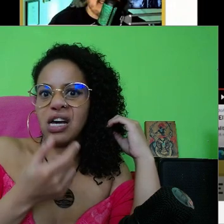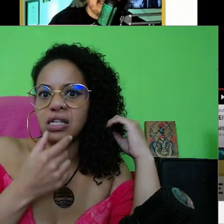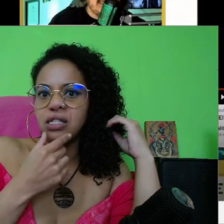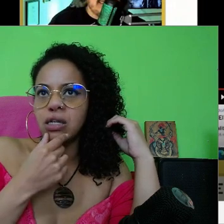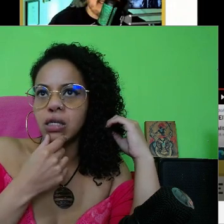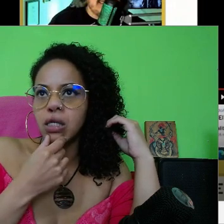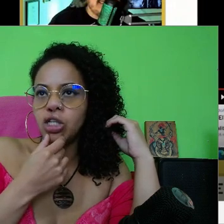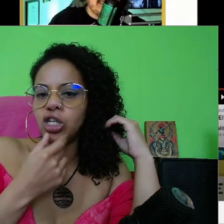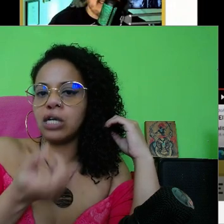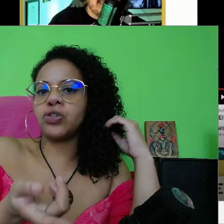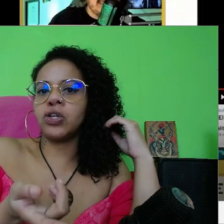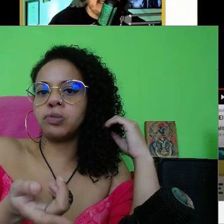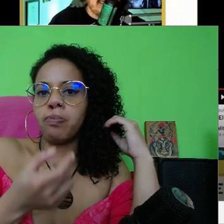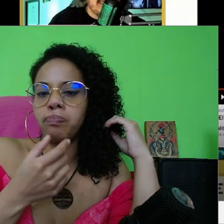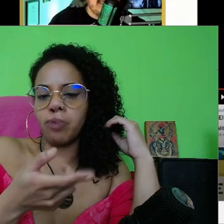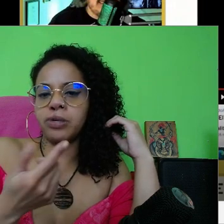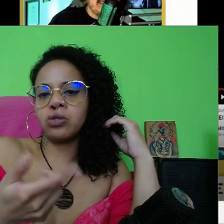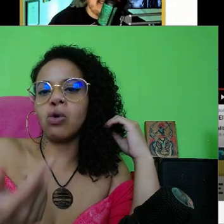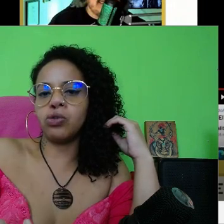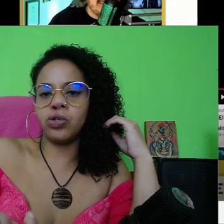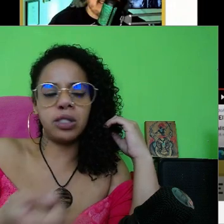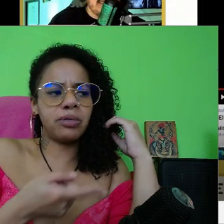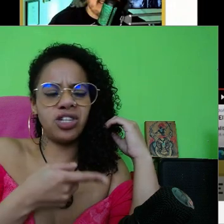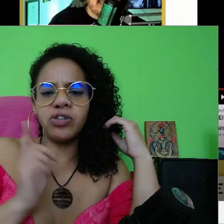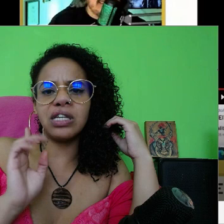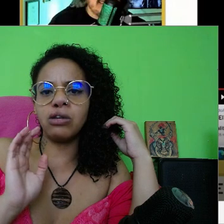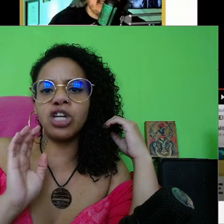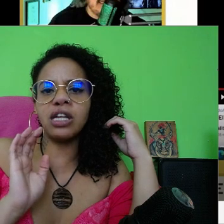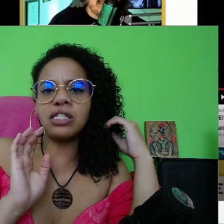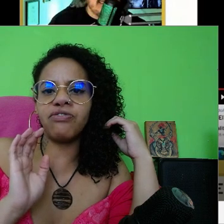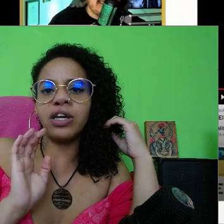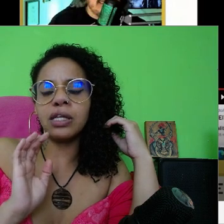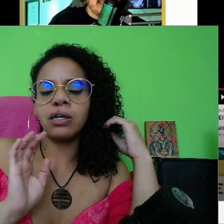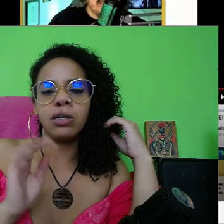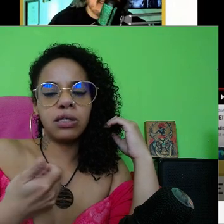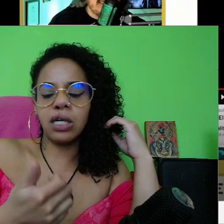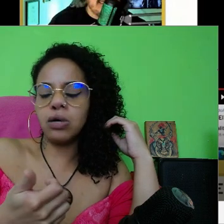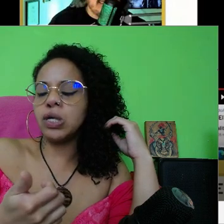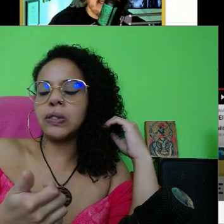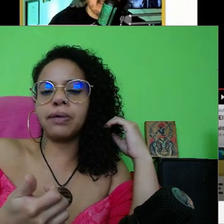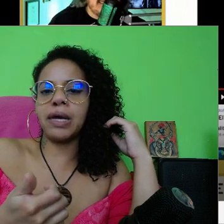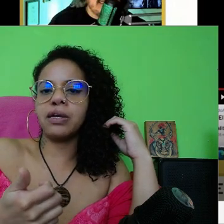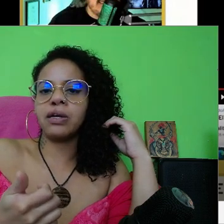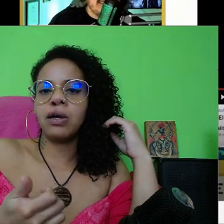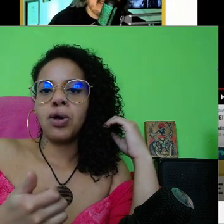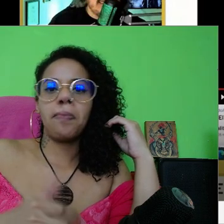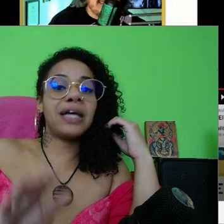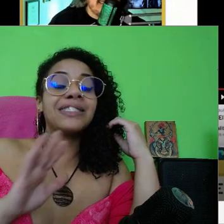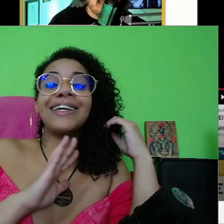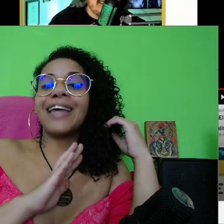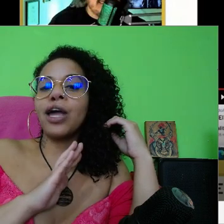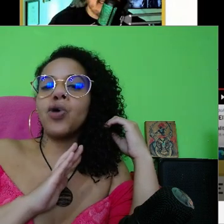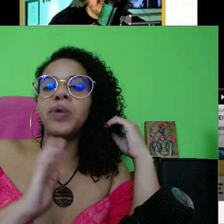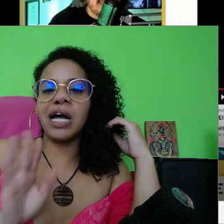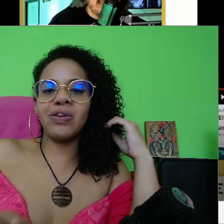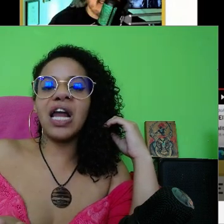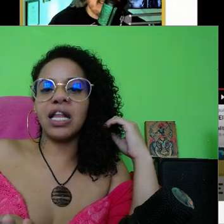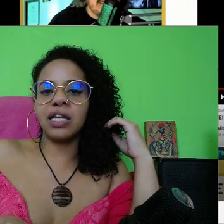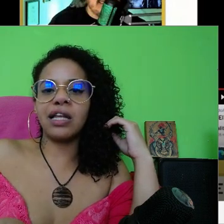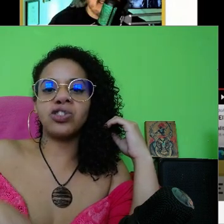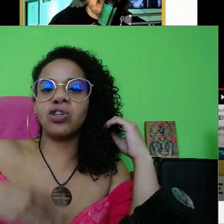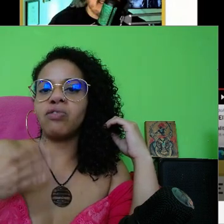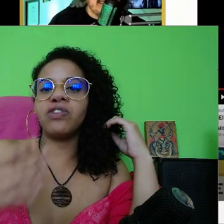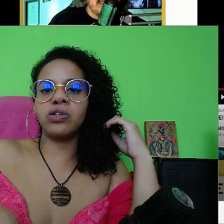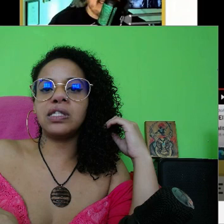analisar assim e tirar suas próprias conclusões ficar divulgação já tá sendo feita tranquilo também mas ninguém é obrigado